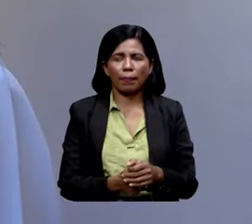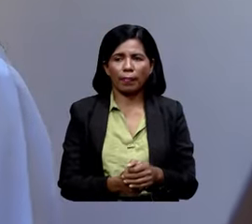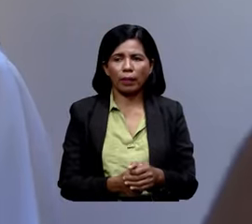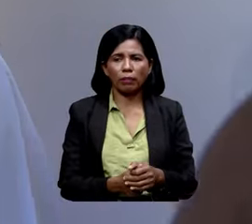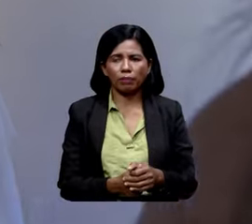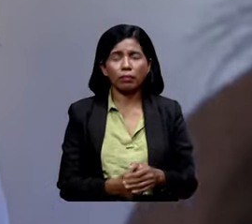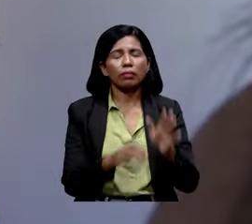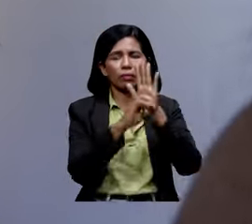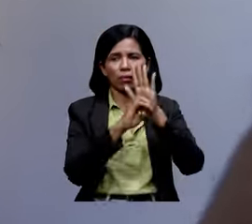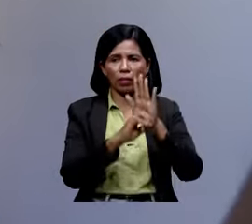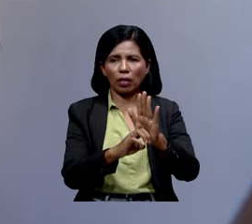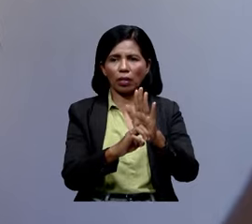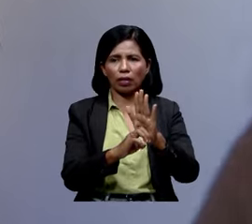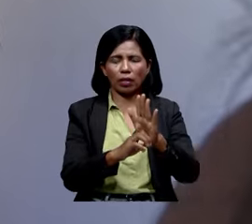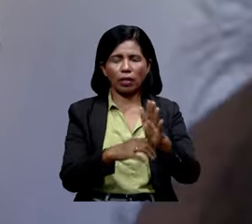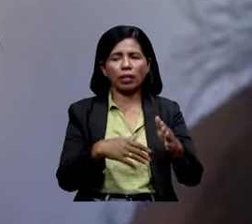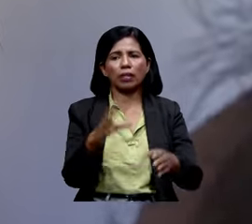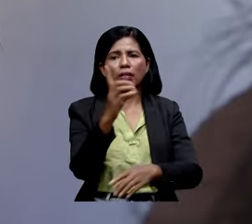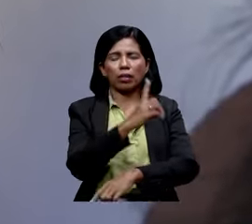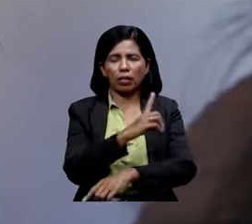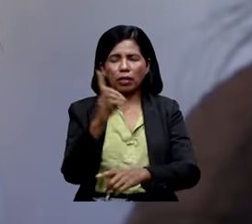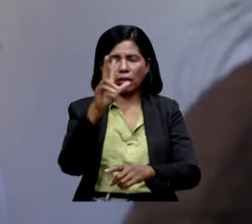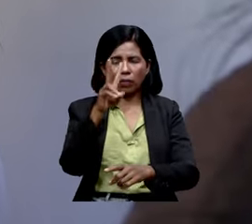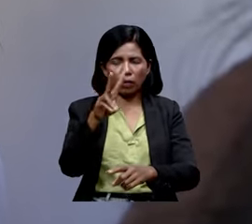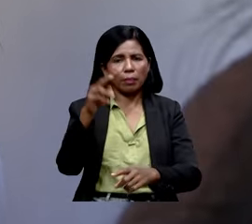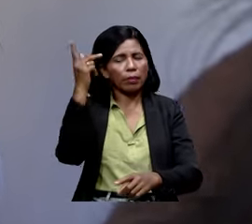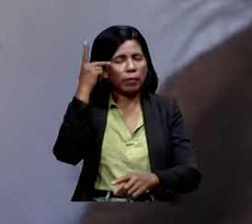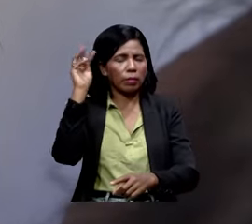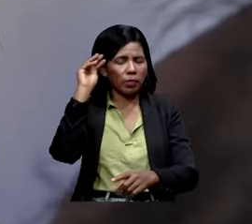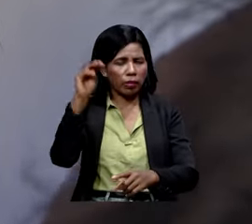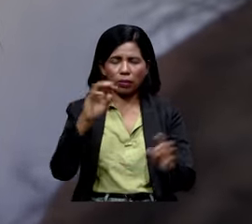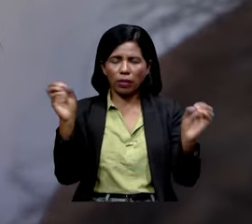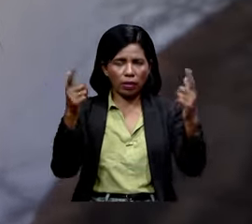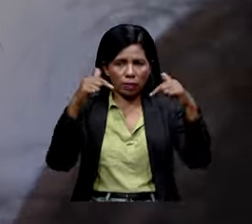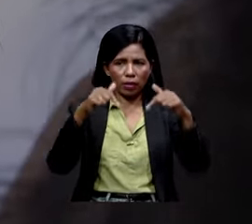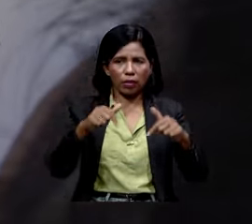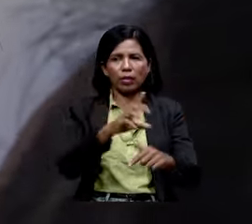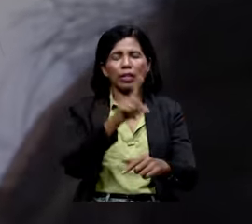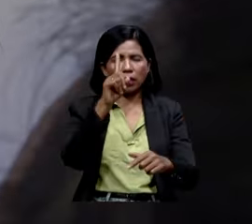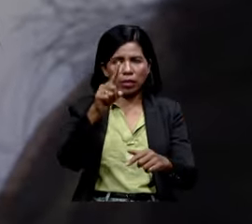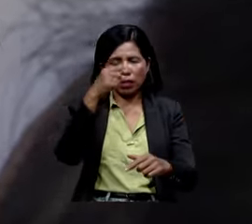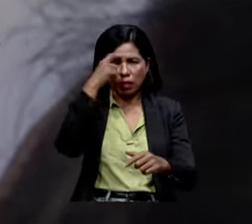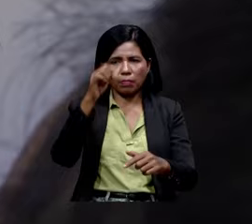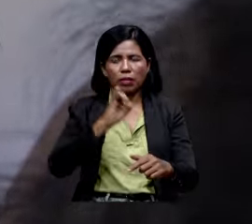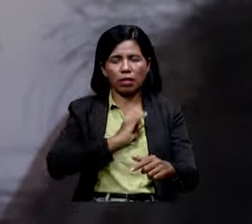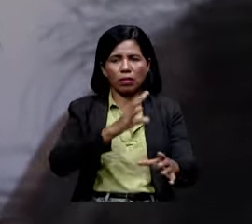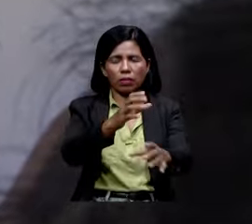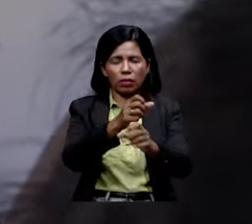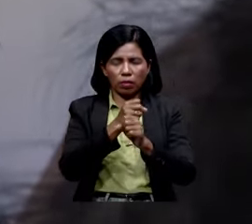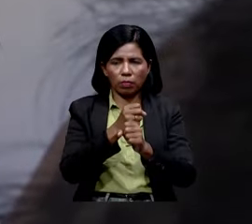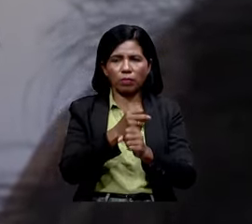por exemplo, nella Ruona, primeiro ministro la mai, e bem, primeiro la mai, e também auxílio